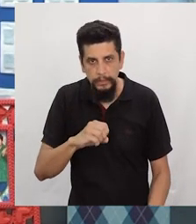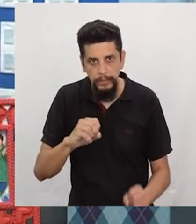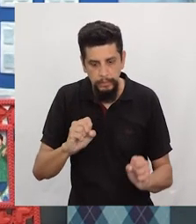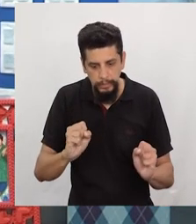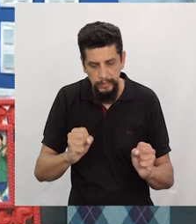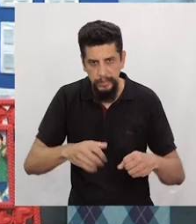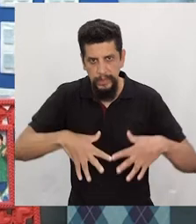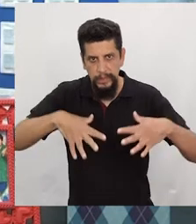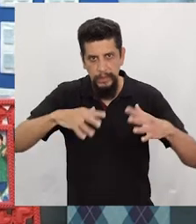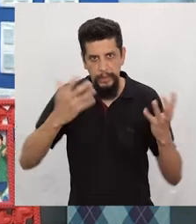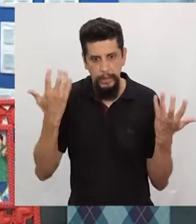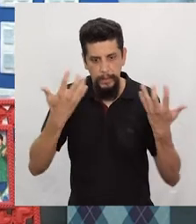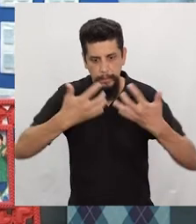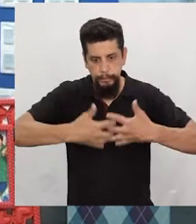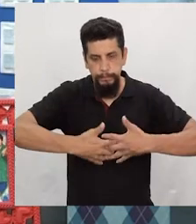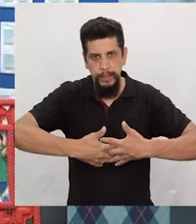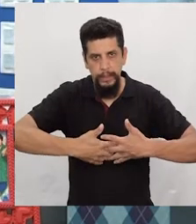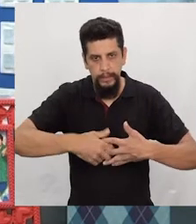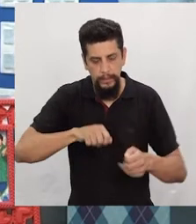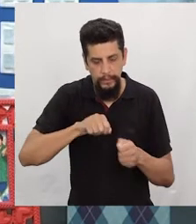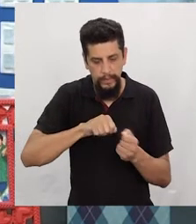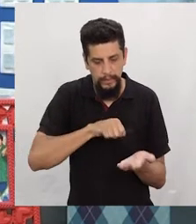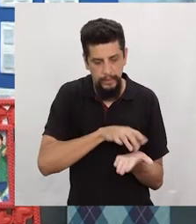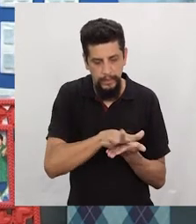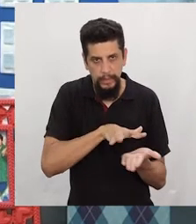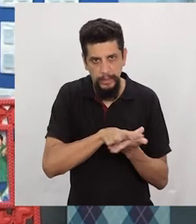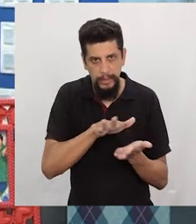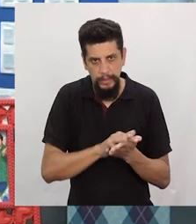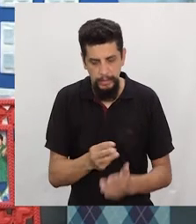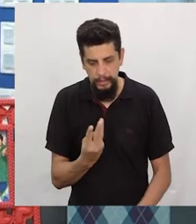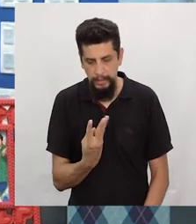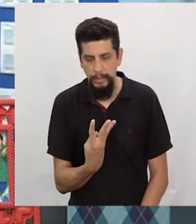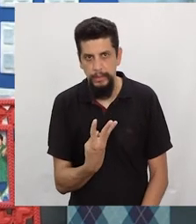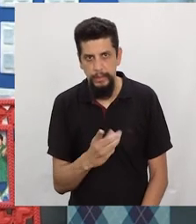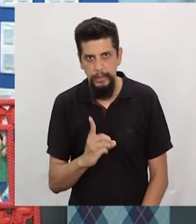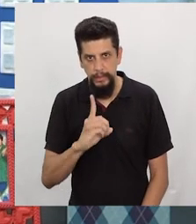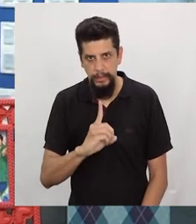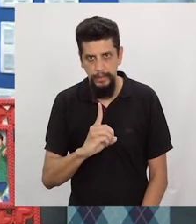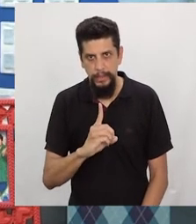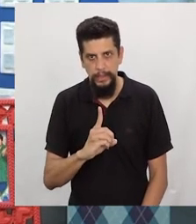feitiços, máquina de imprimir objetos em 3D,